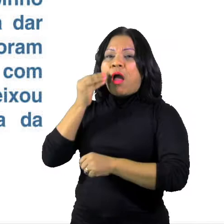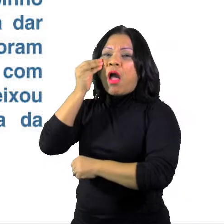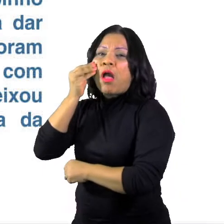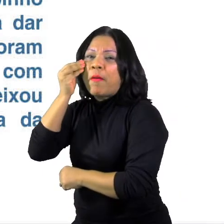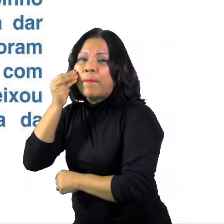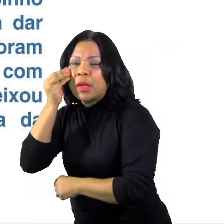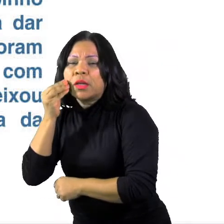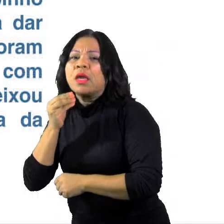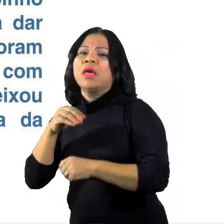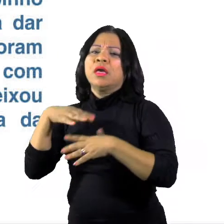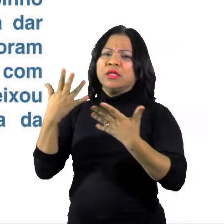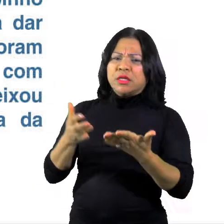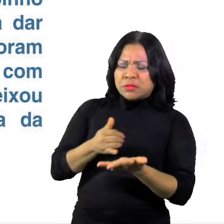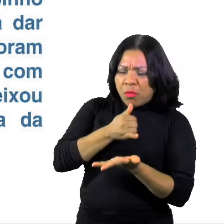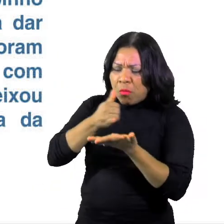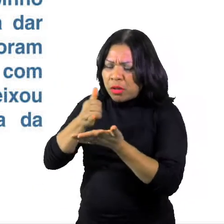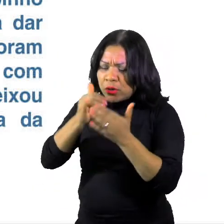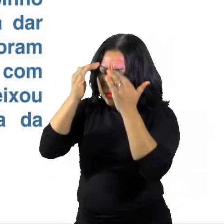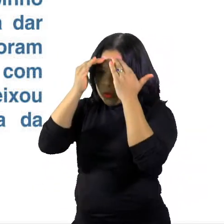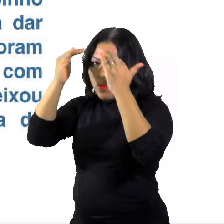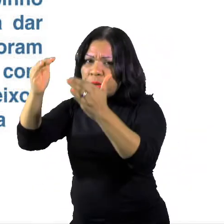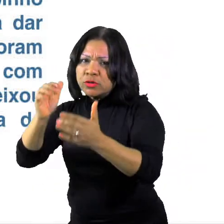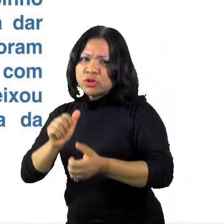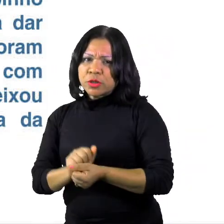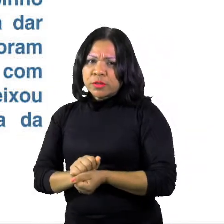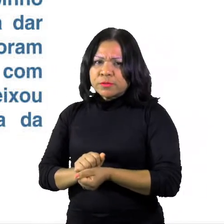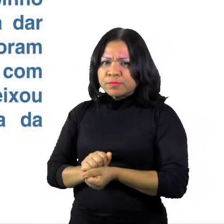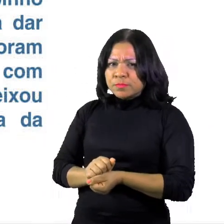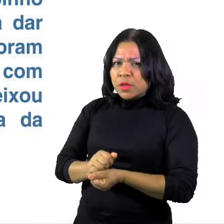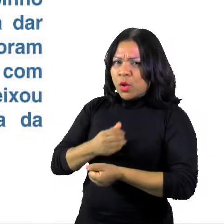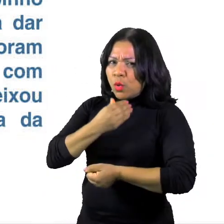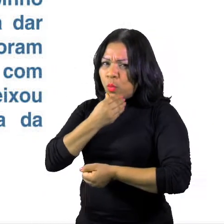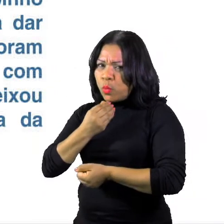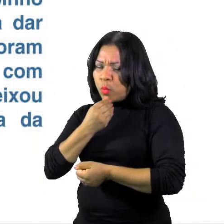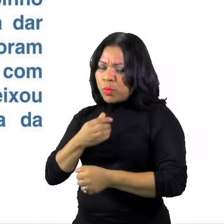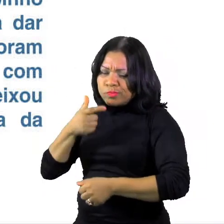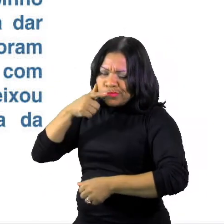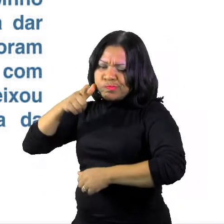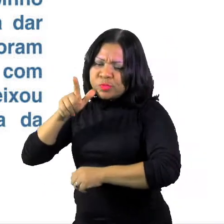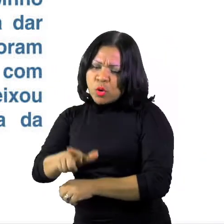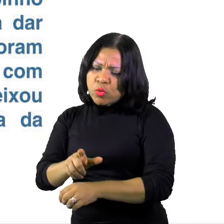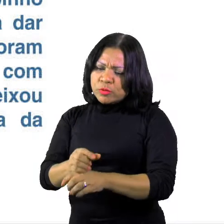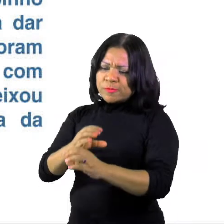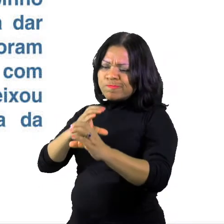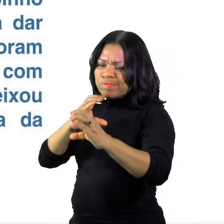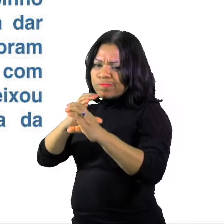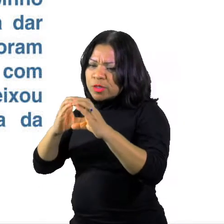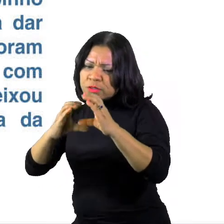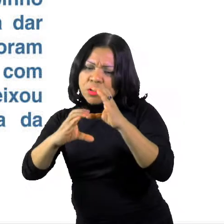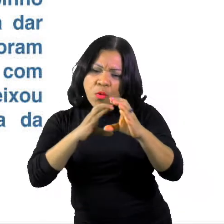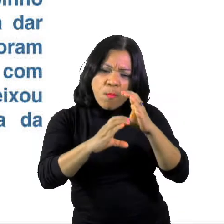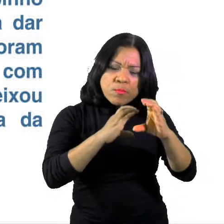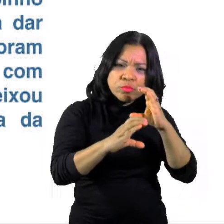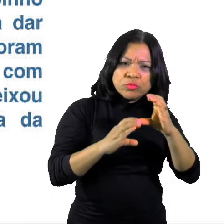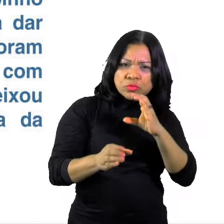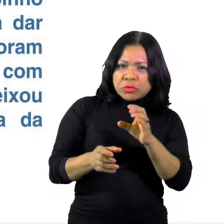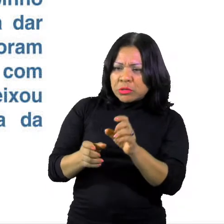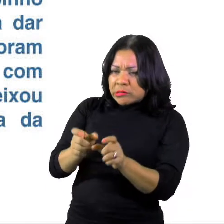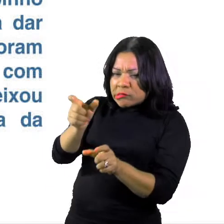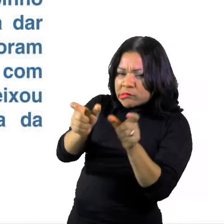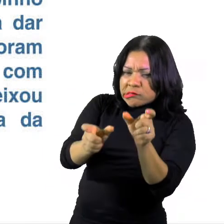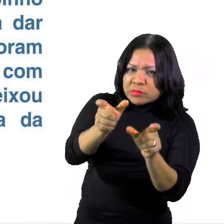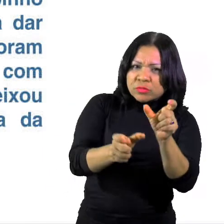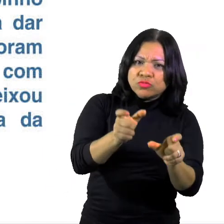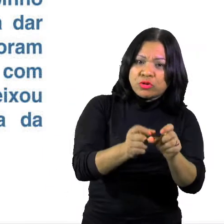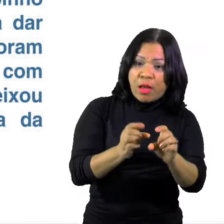da obediência. Chumbinho conseguiu se comunicar com os caras para dar novas pistas de onde encontrar todos